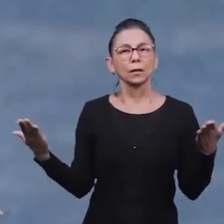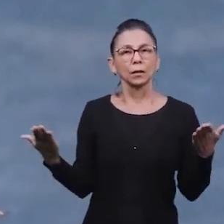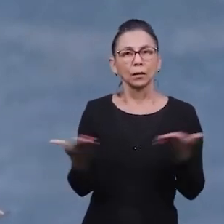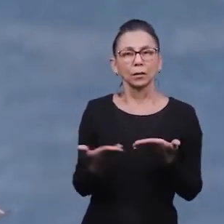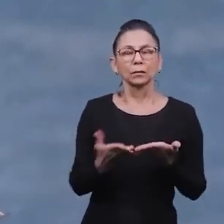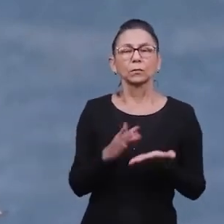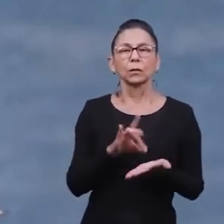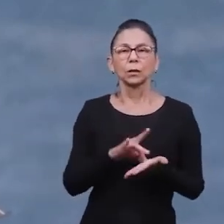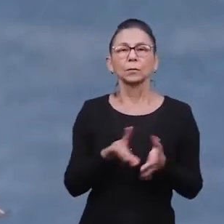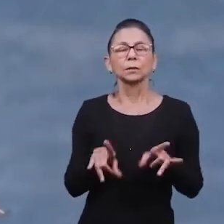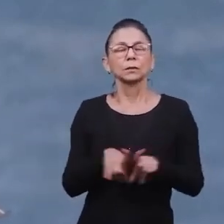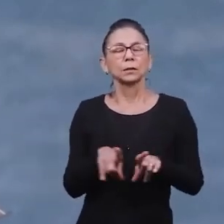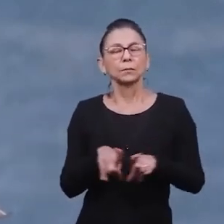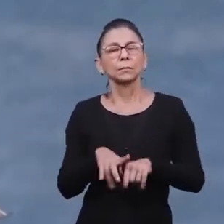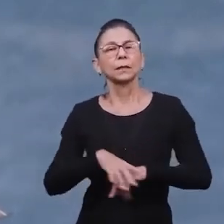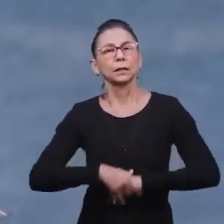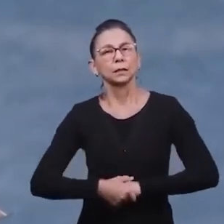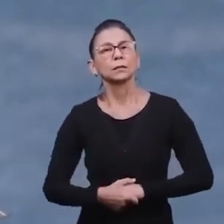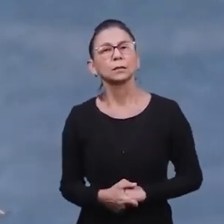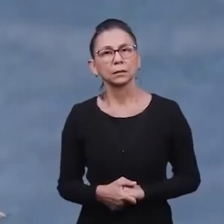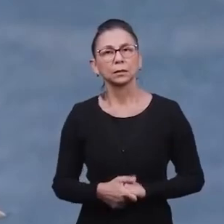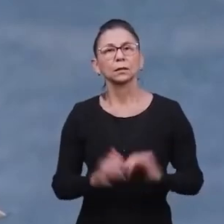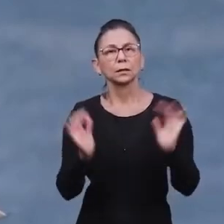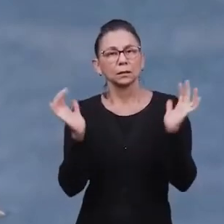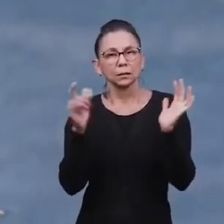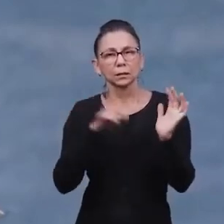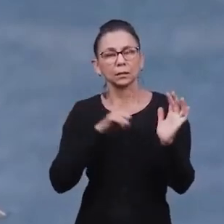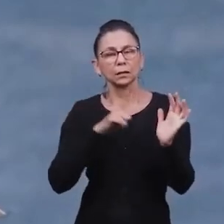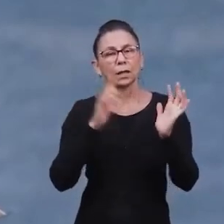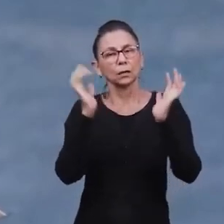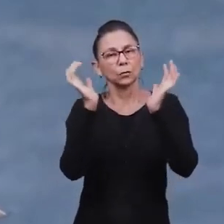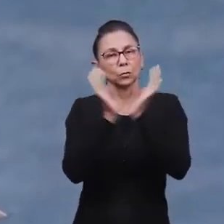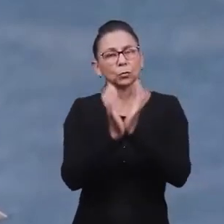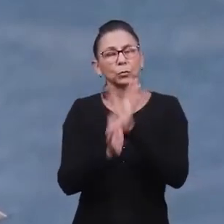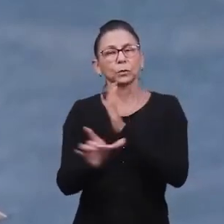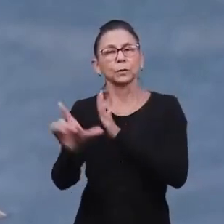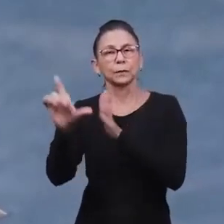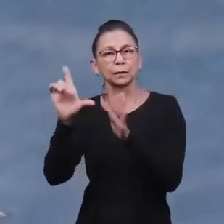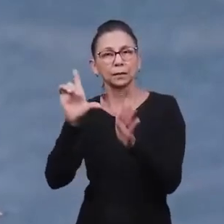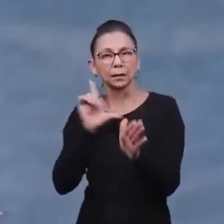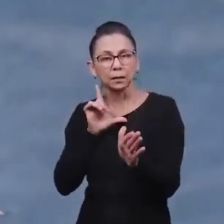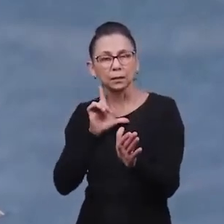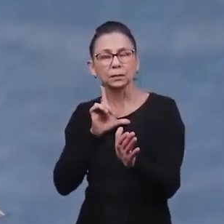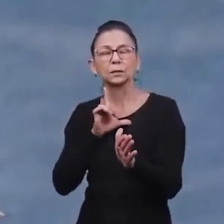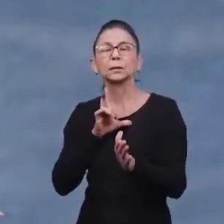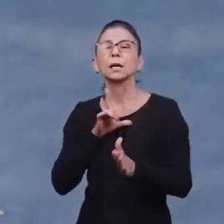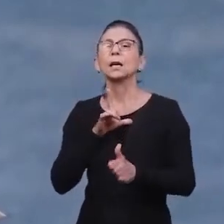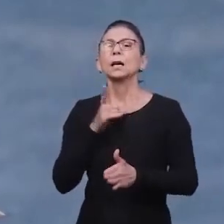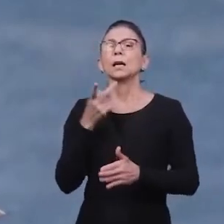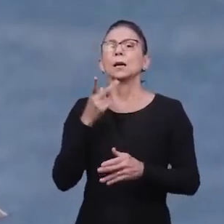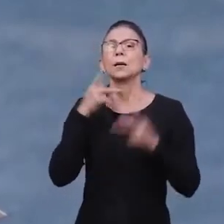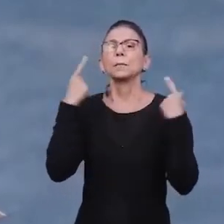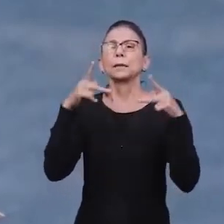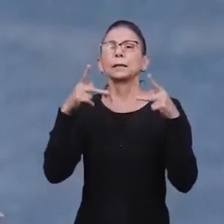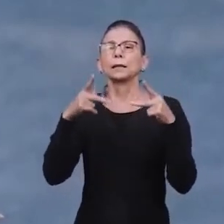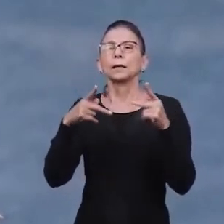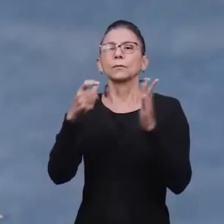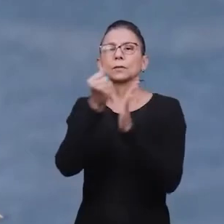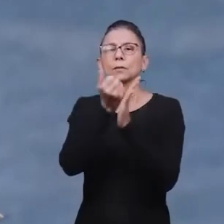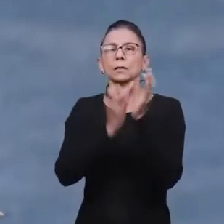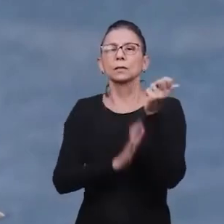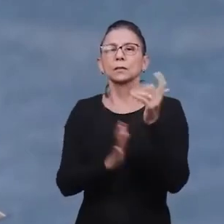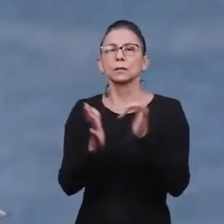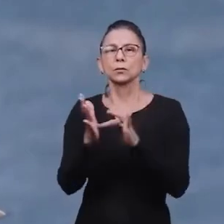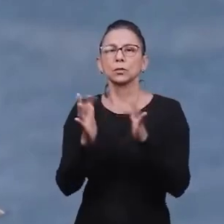nós pregamos aqui, que falou que há poder no sangue de Jesus, que falou que a palavra é viva, que a palavra é revelada, falou que